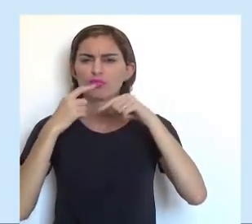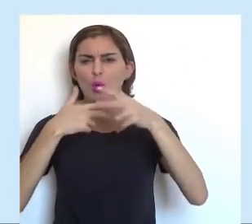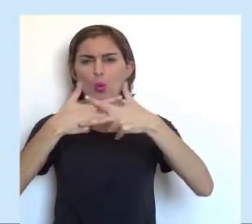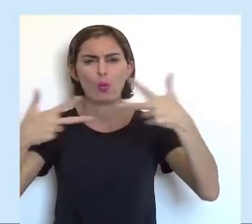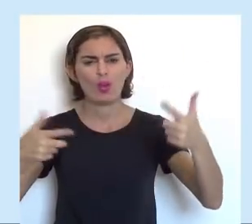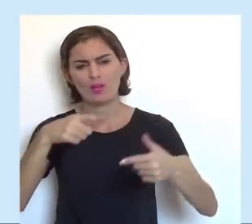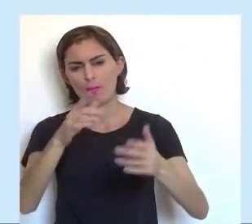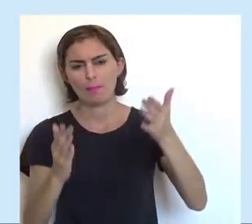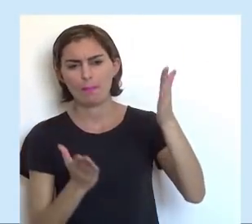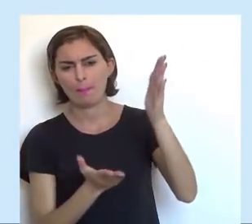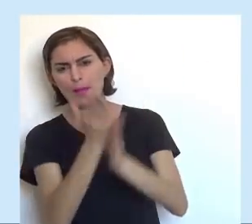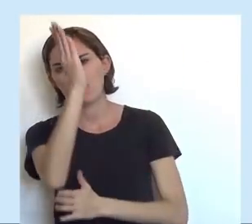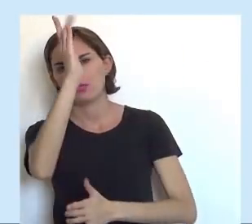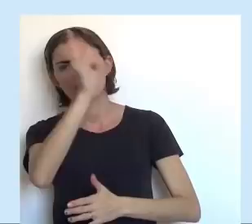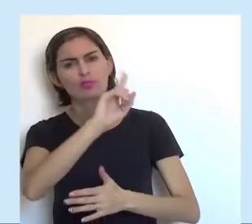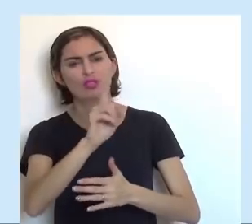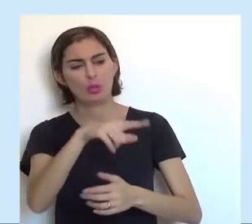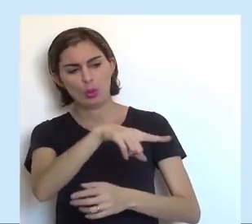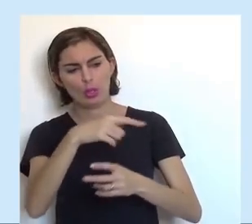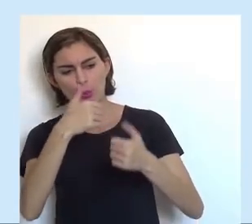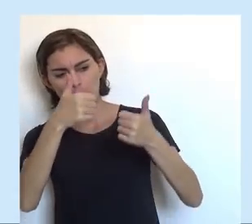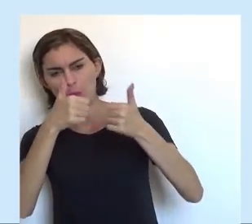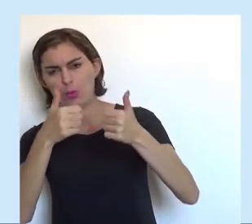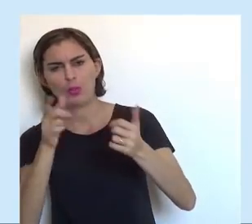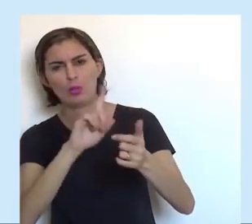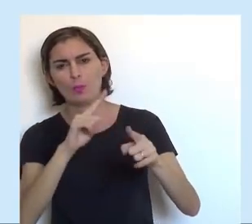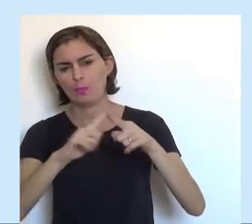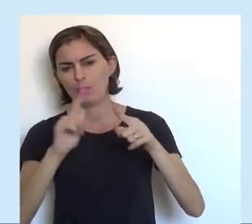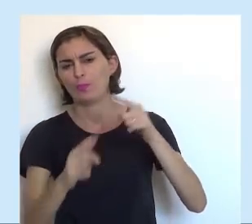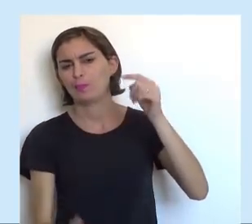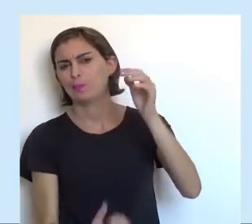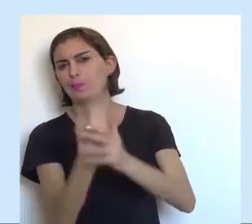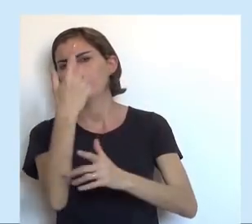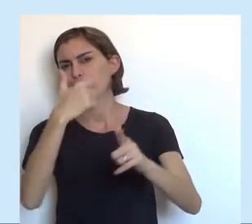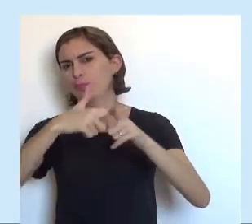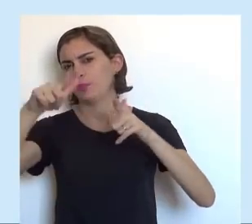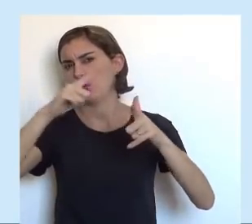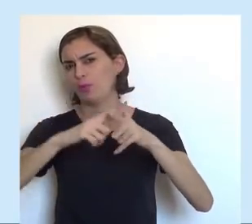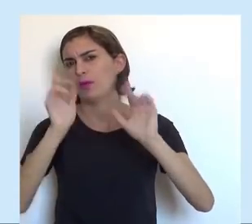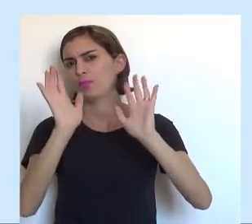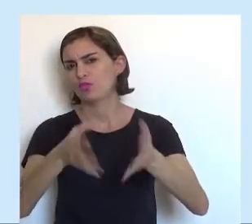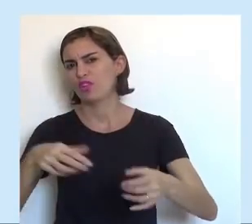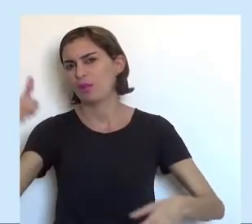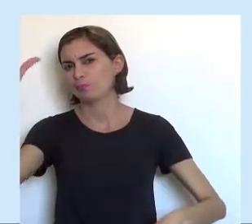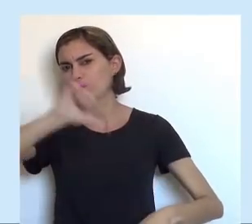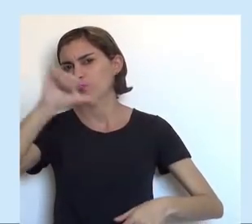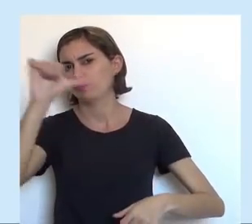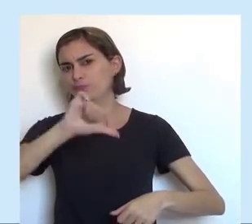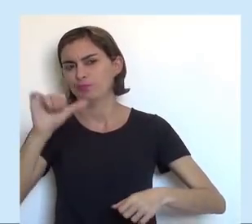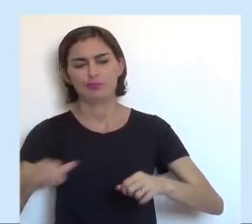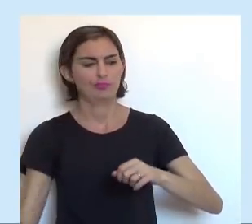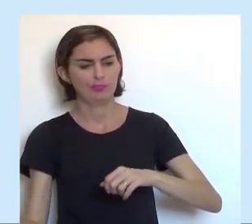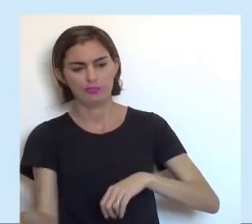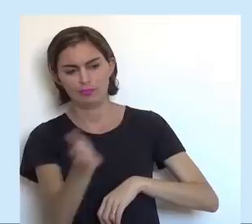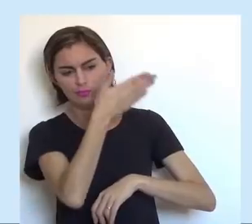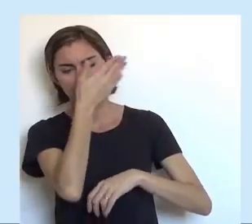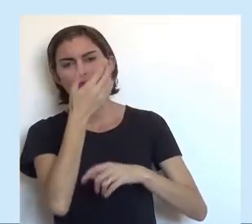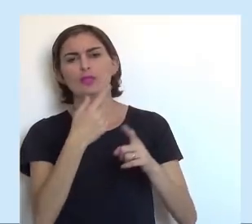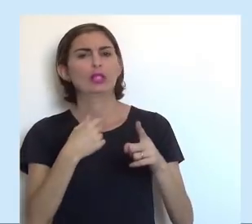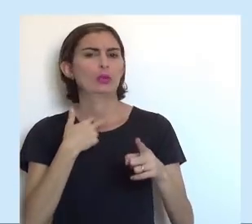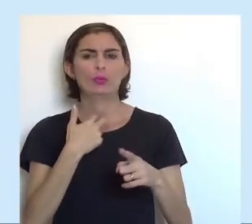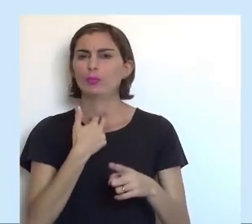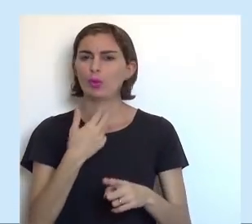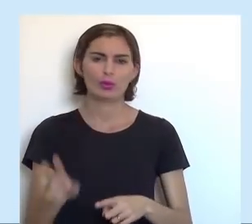pela qualidade, pelo setor da qualidade, porque já apareceu algum problema nele, ele já é considerado um pneu inservível,